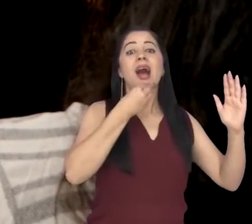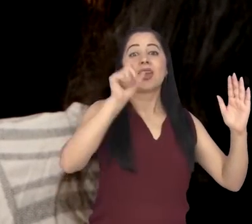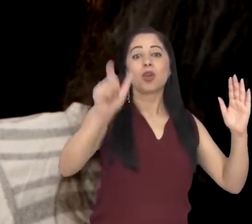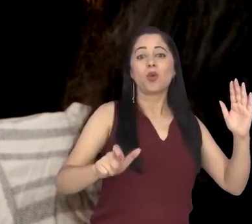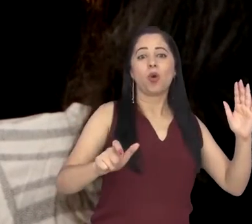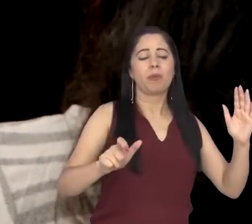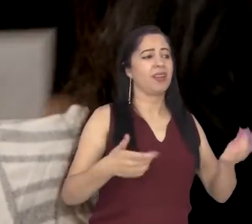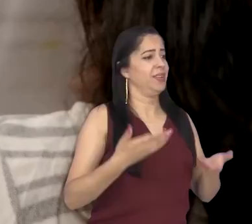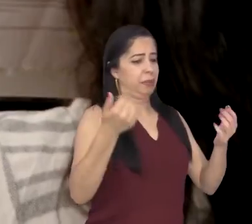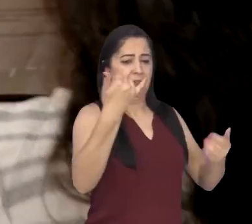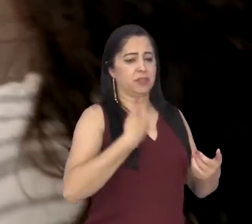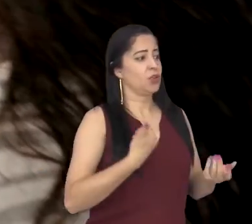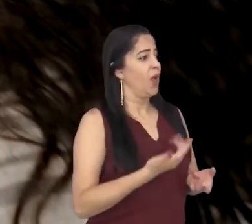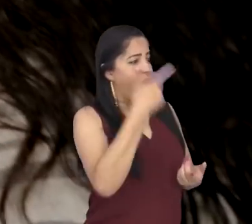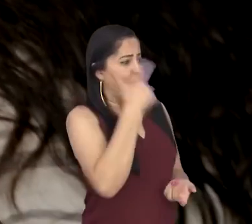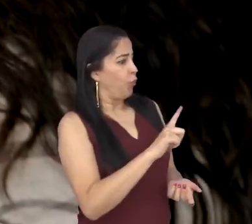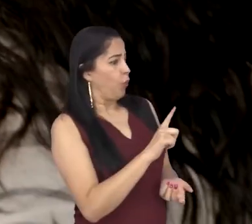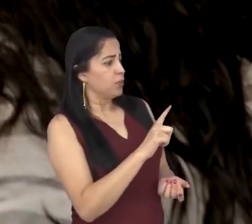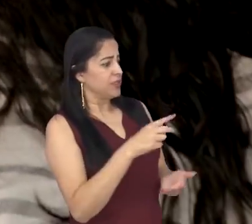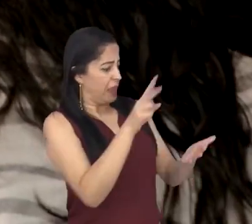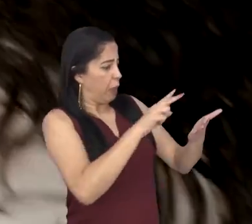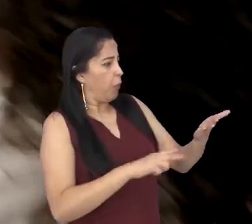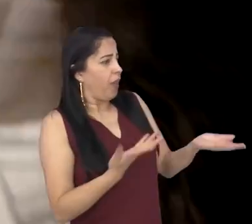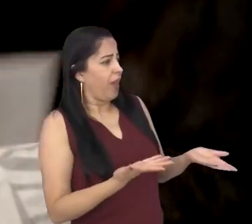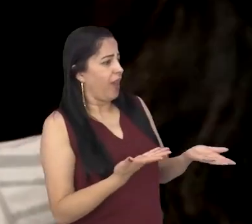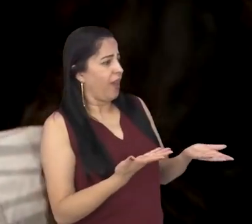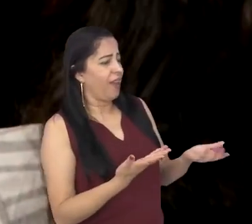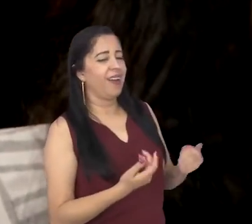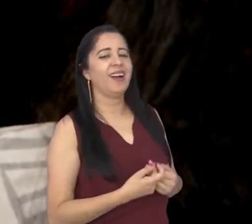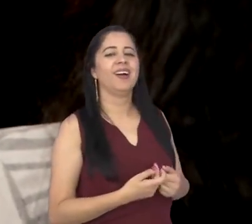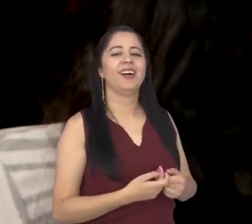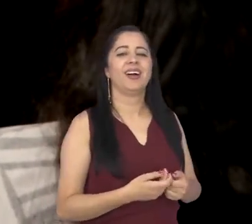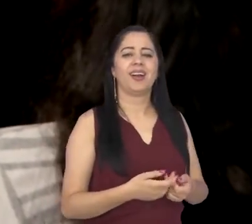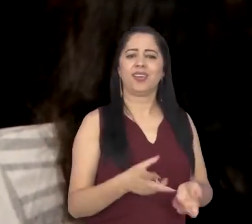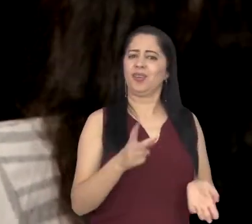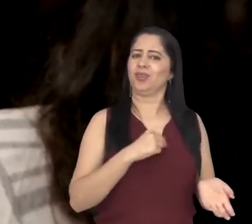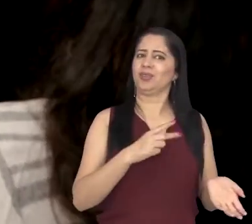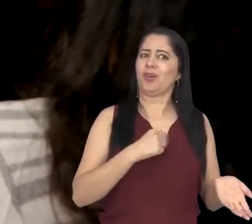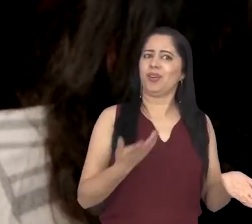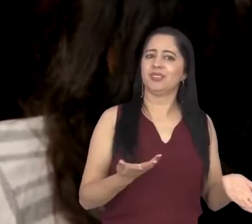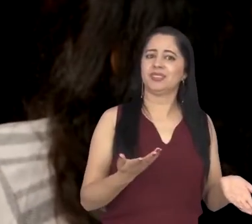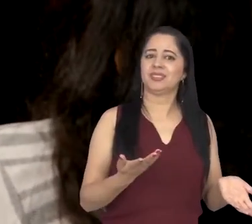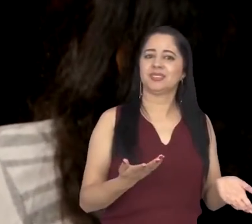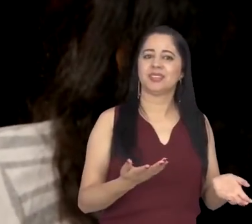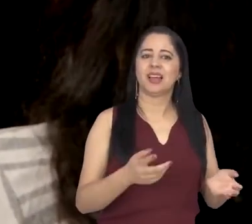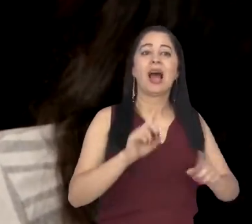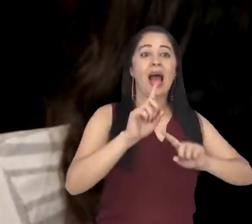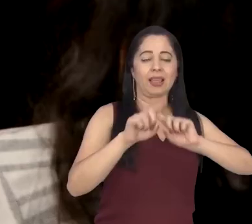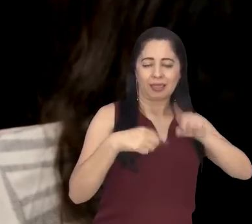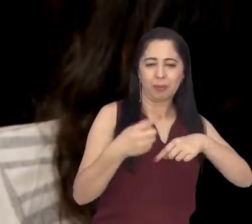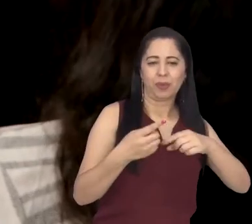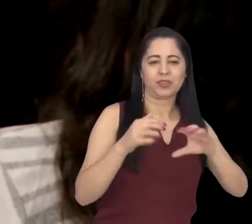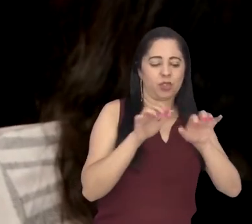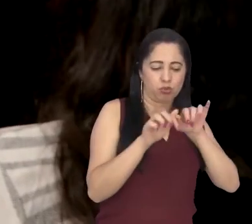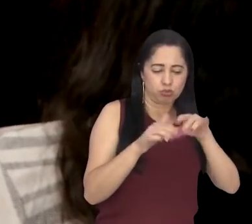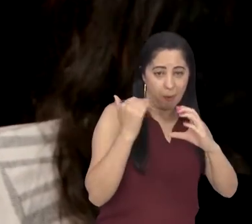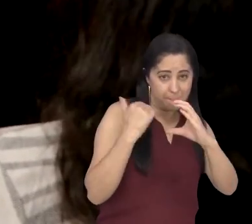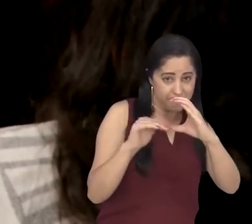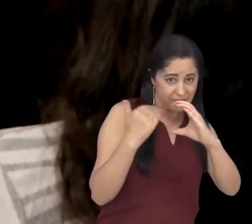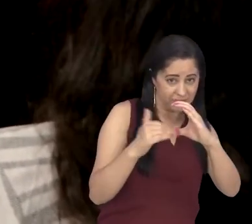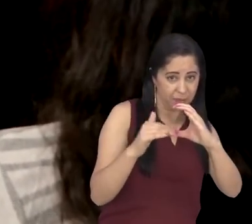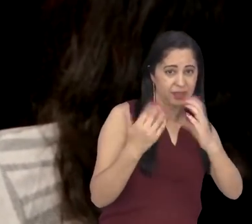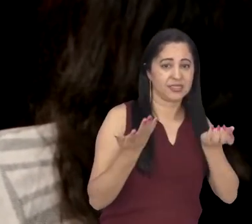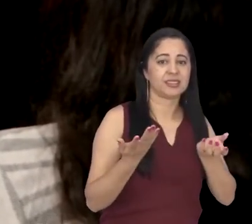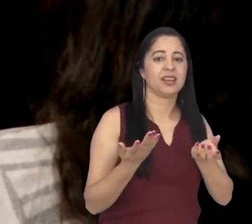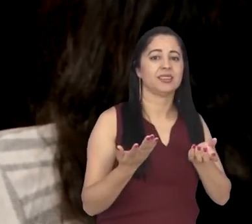não consigo te ler, eu quebra-cabeça. Aí eu falei, não. Aí eu escrevi para...